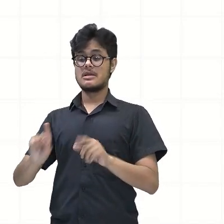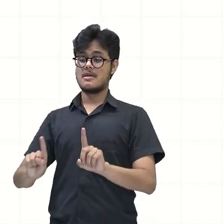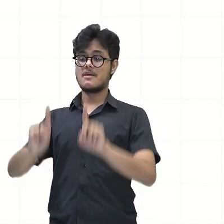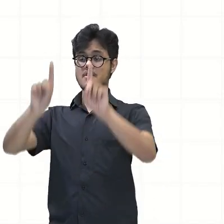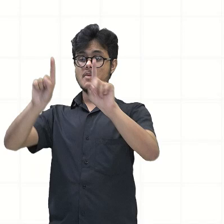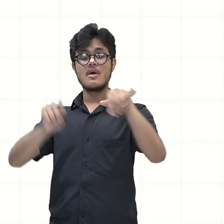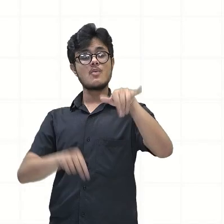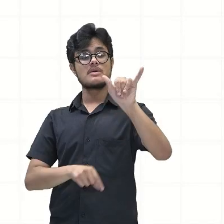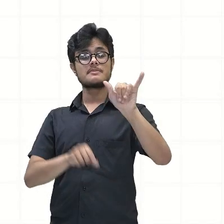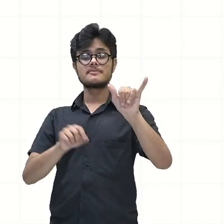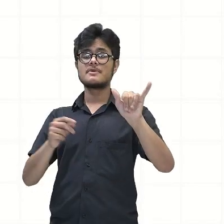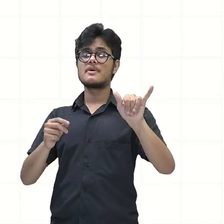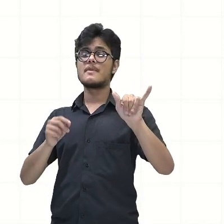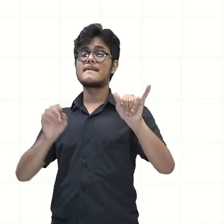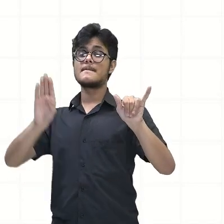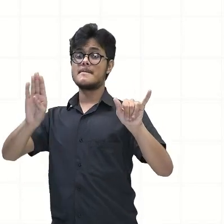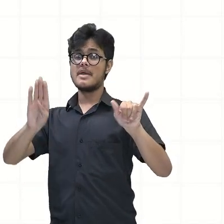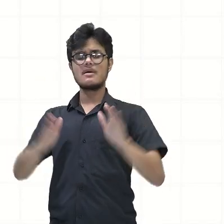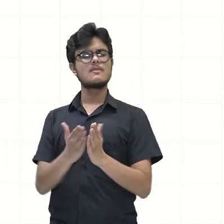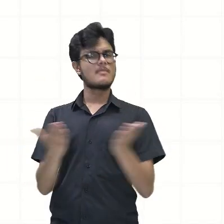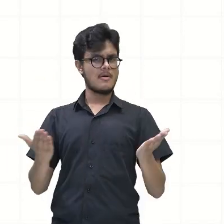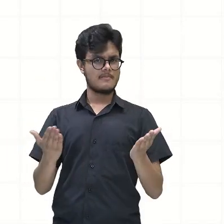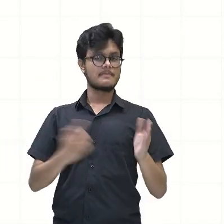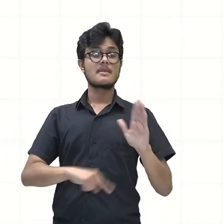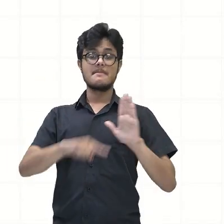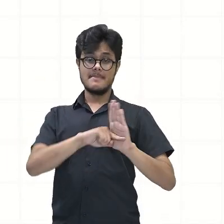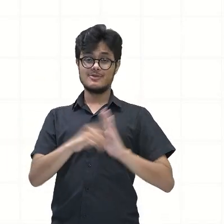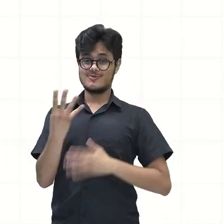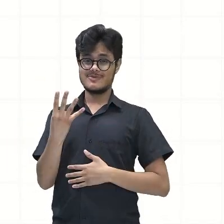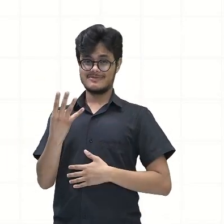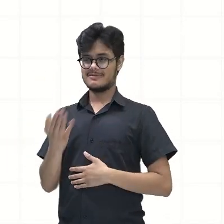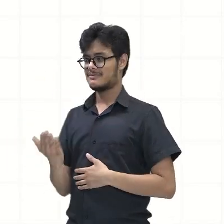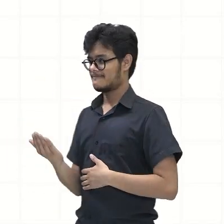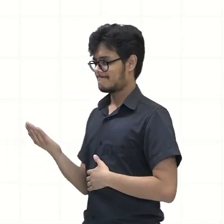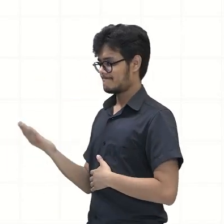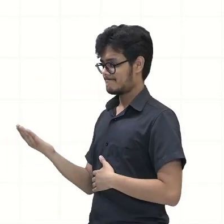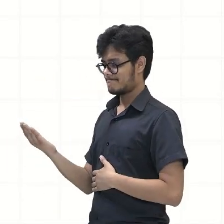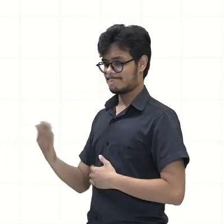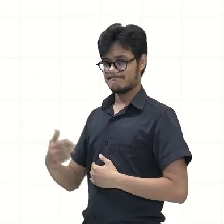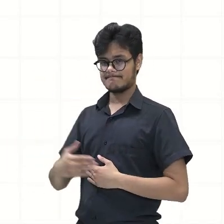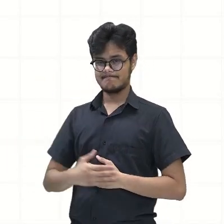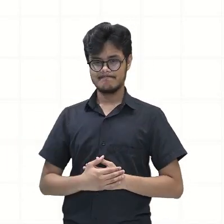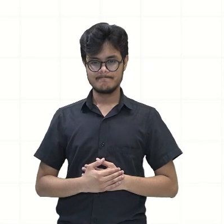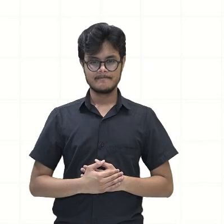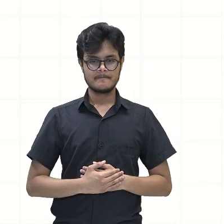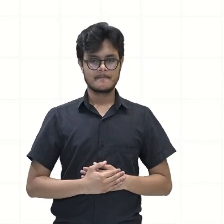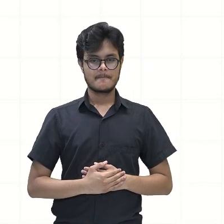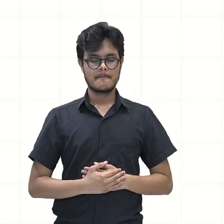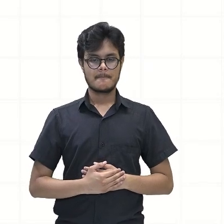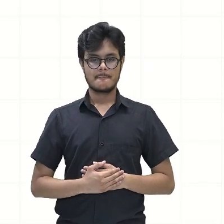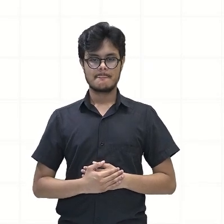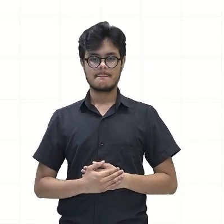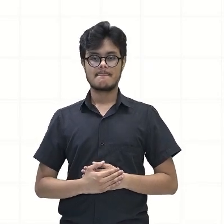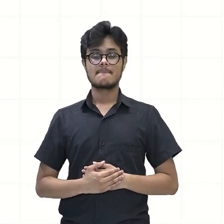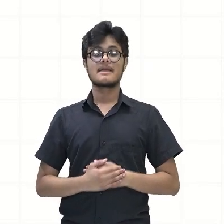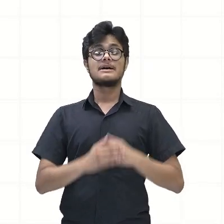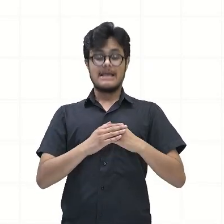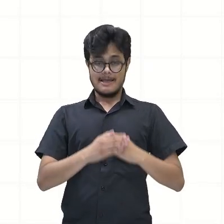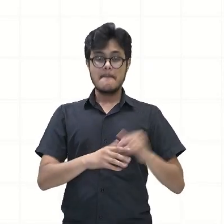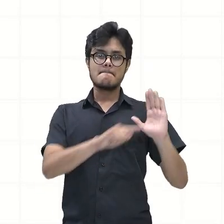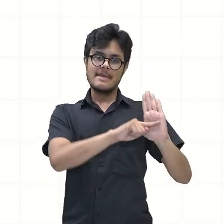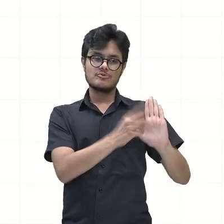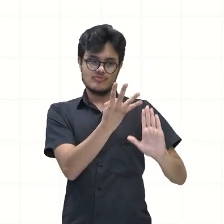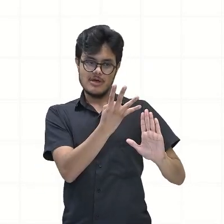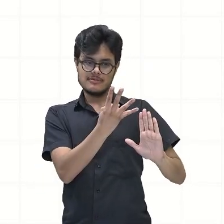YB? 2. Aliás, menos 4, né? Aí, menos o YA, que é